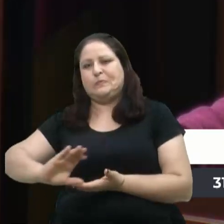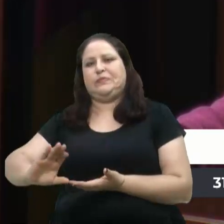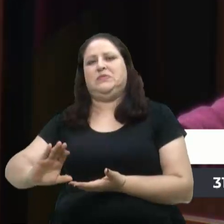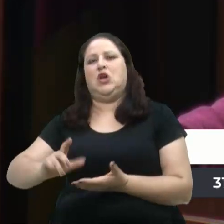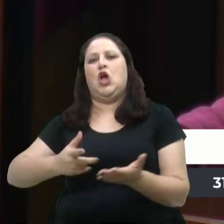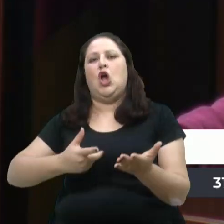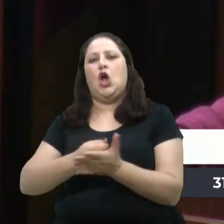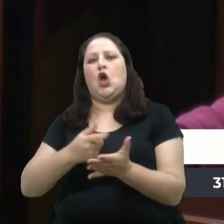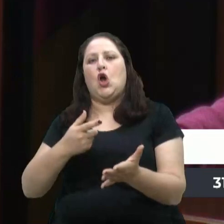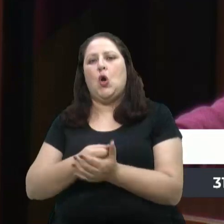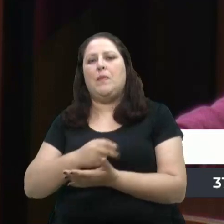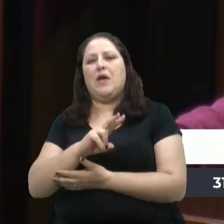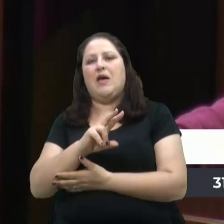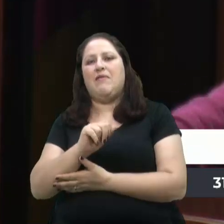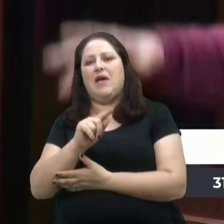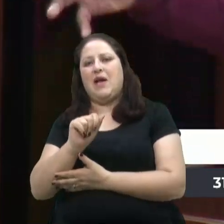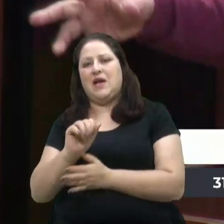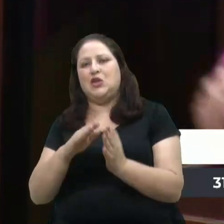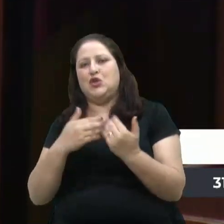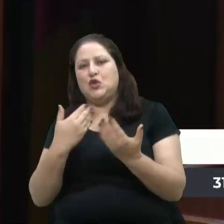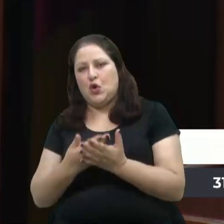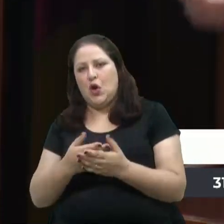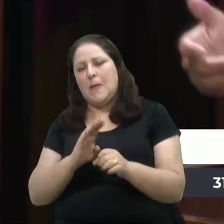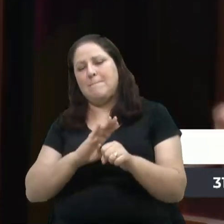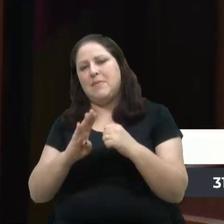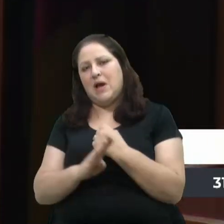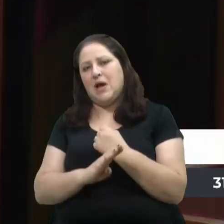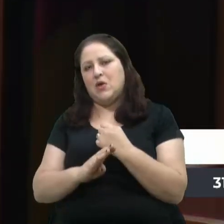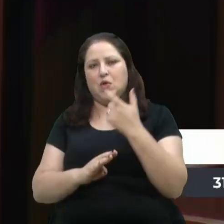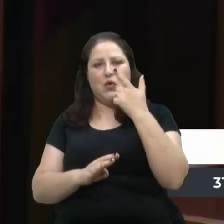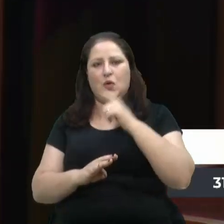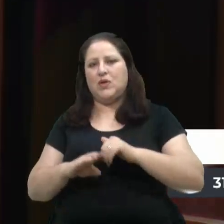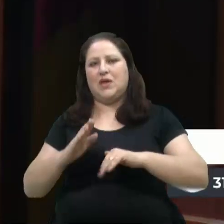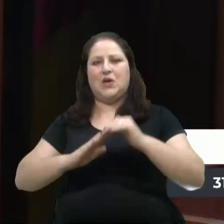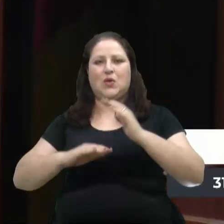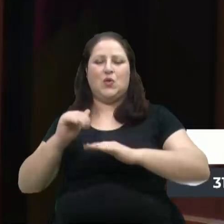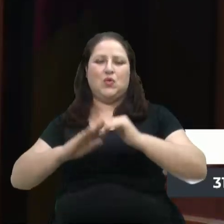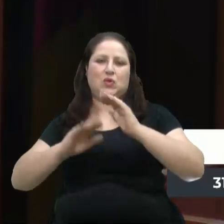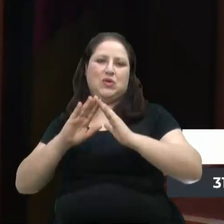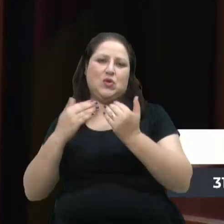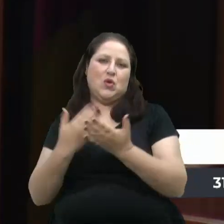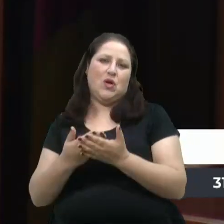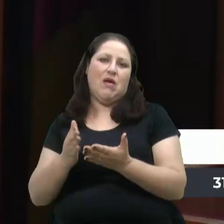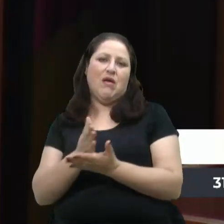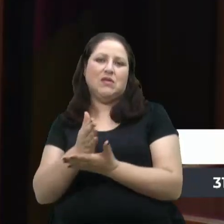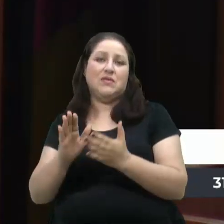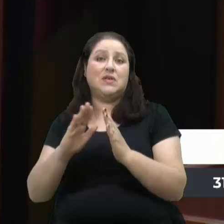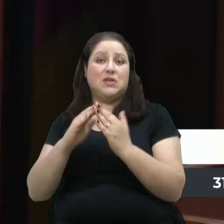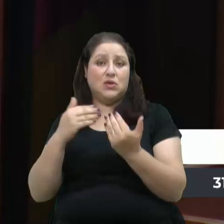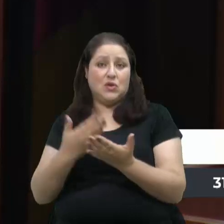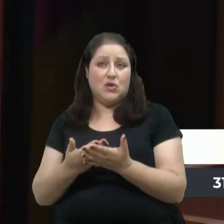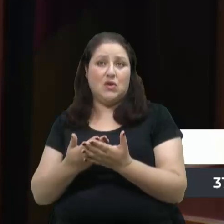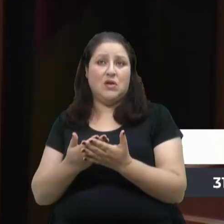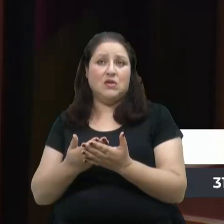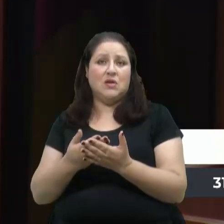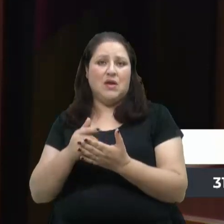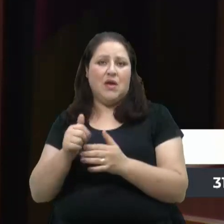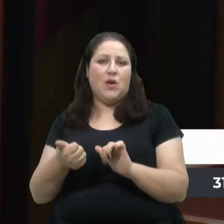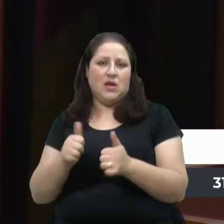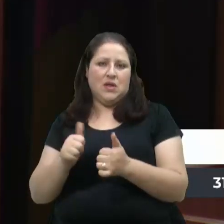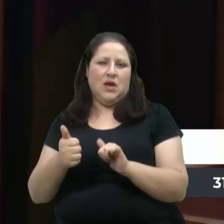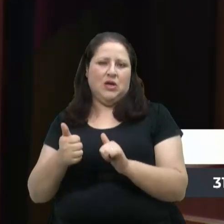comprando vaga de escola Daquele bairro que a gente não consegue construir muitas vezes escolas de